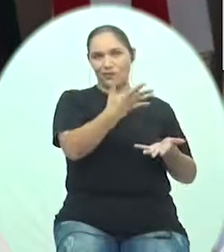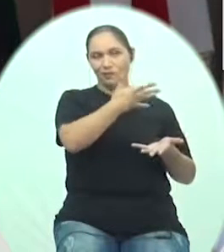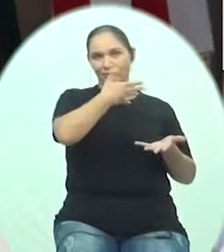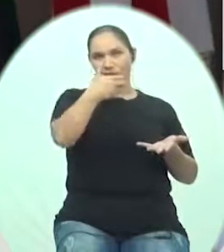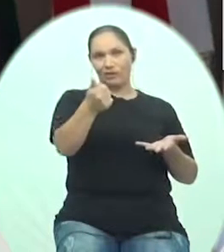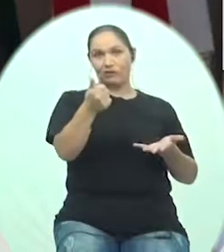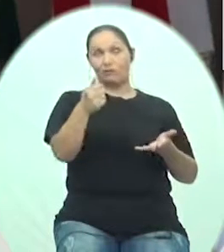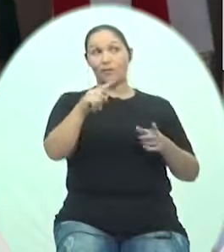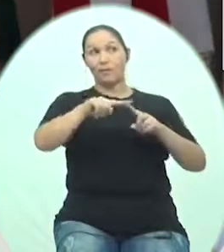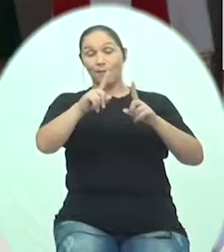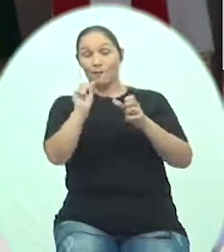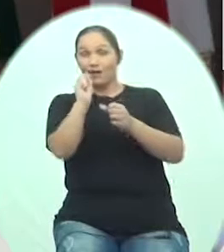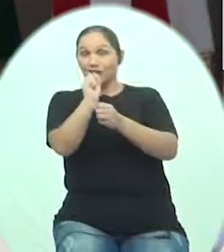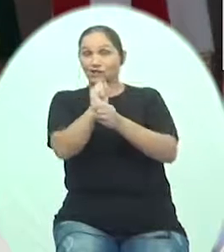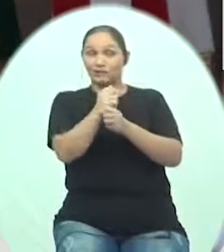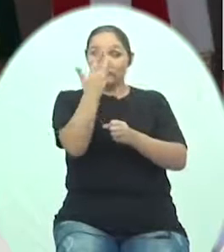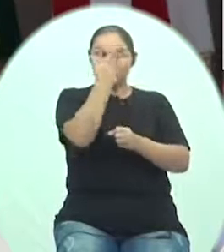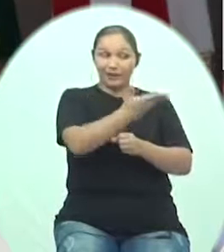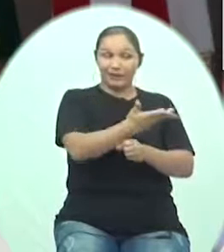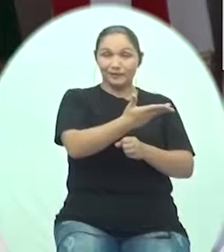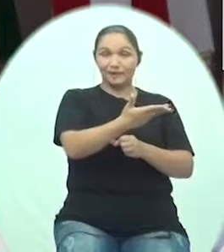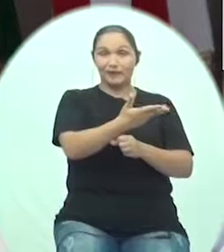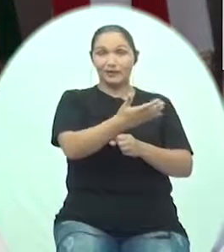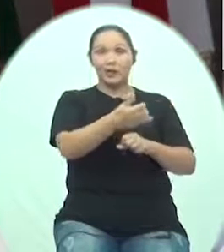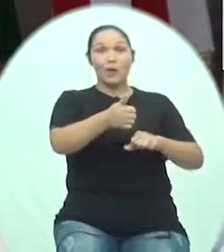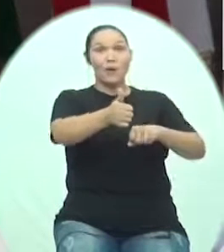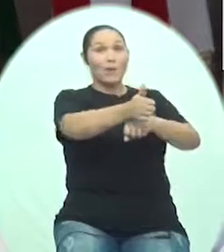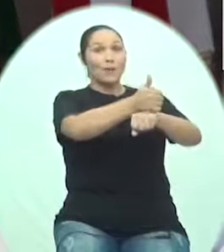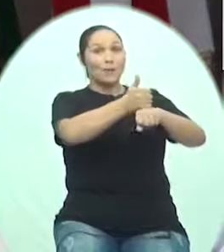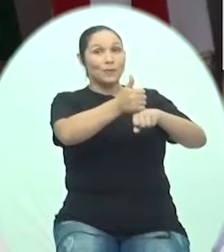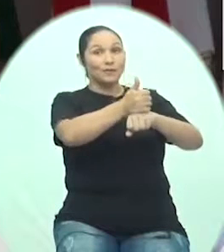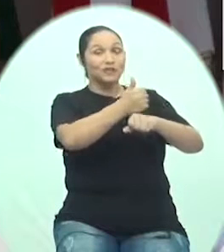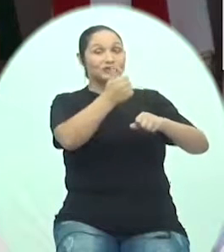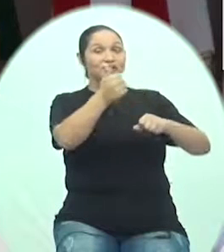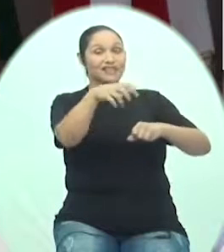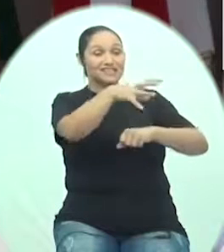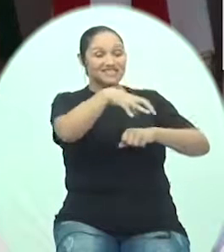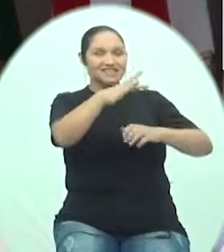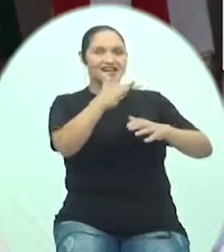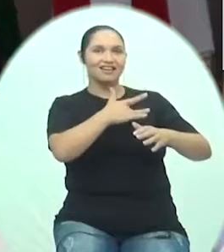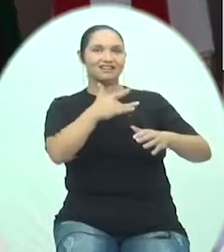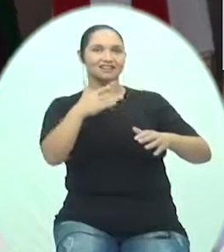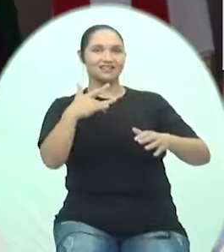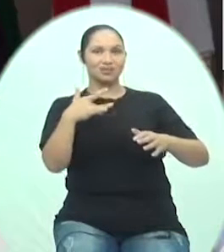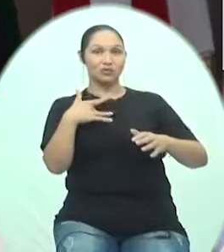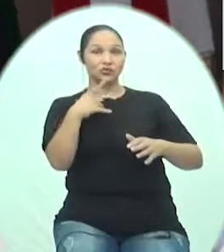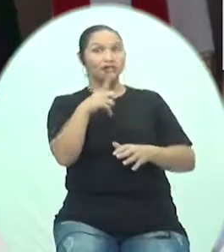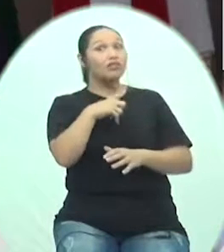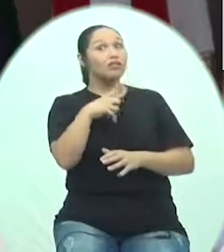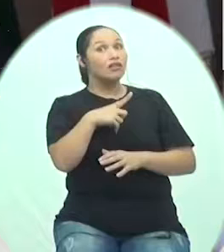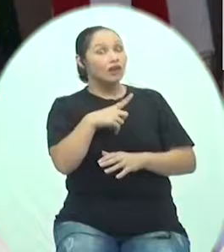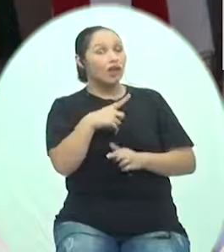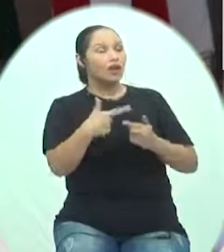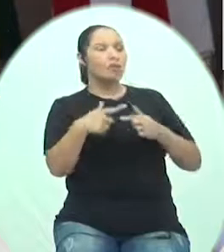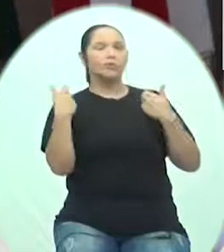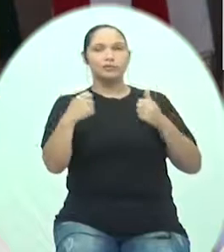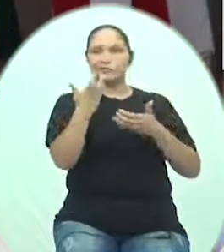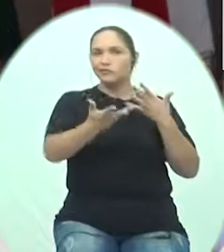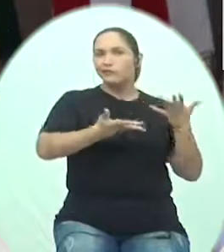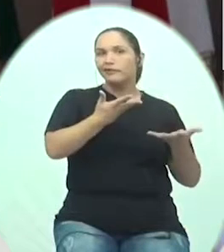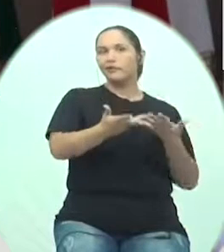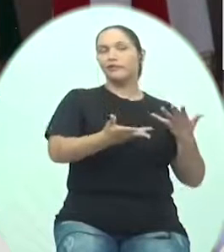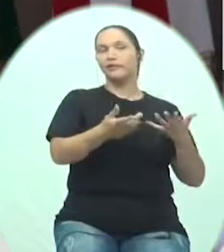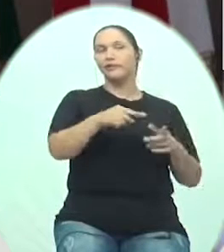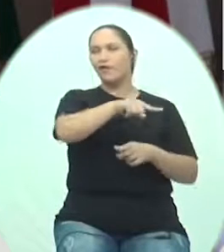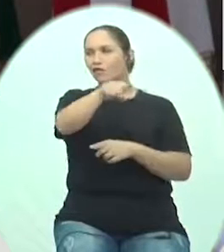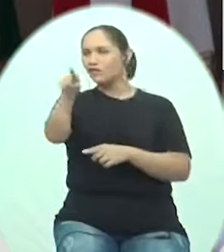suficientes e profissionais suficientes também para atender essa população pelo qual vocês lembram os